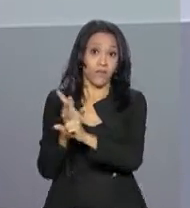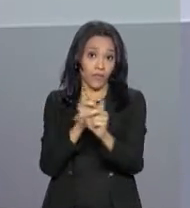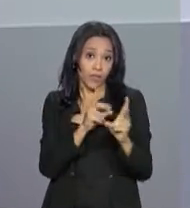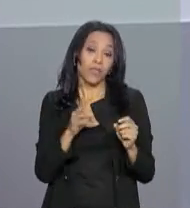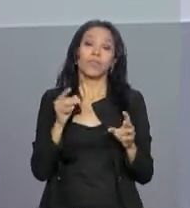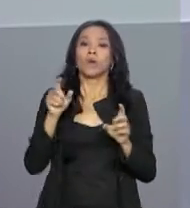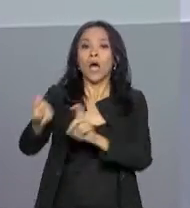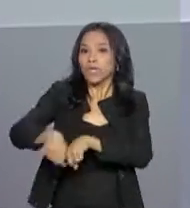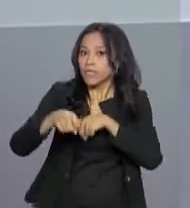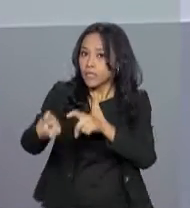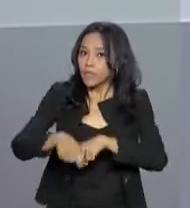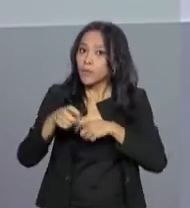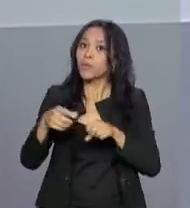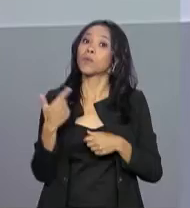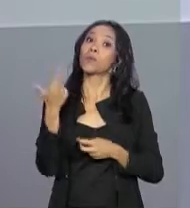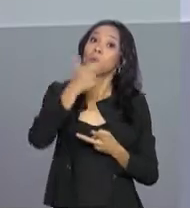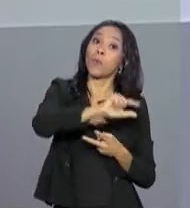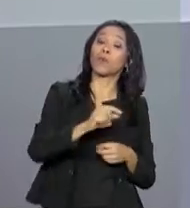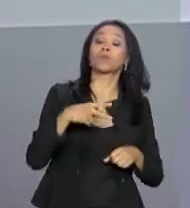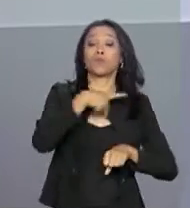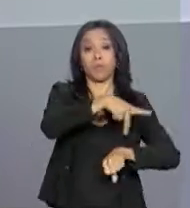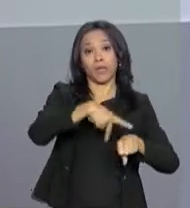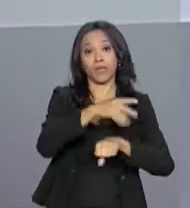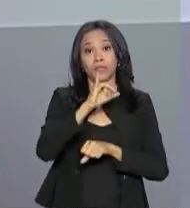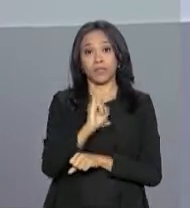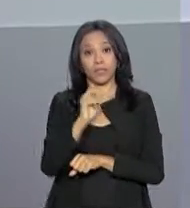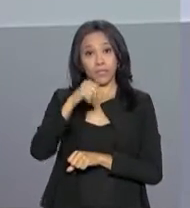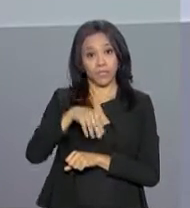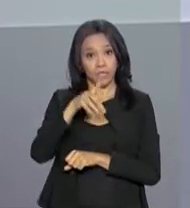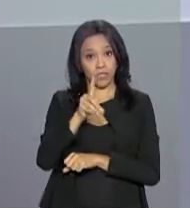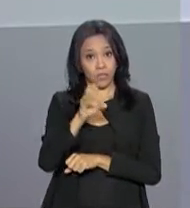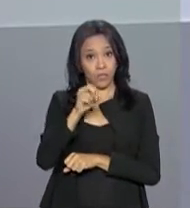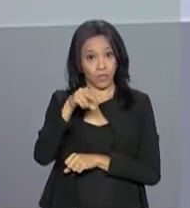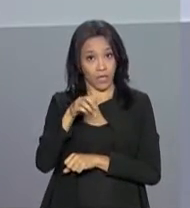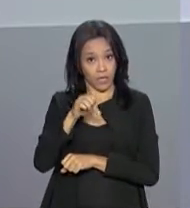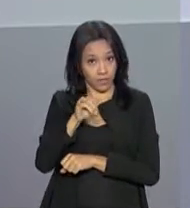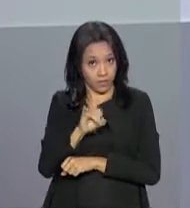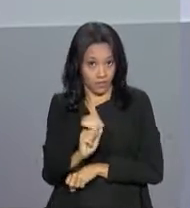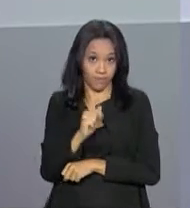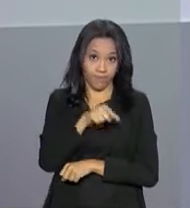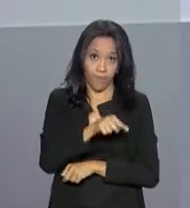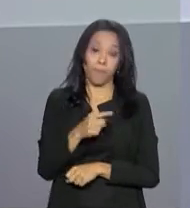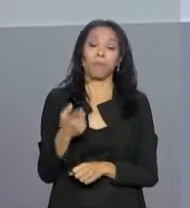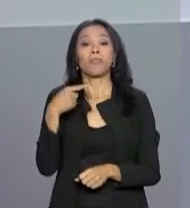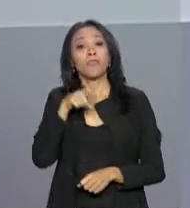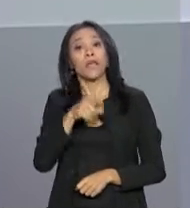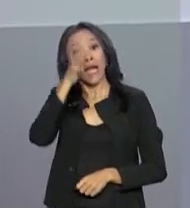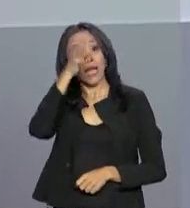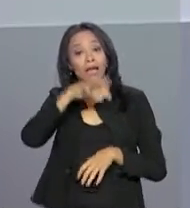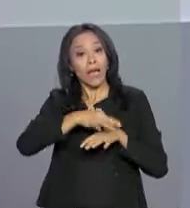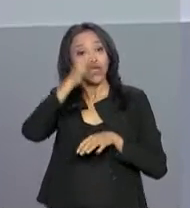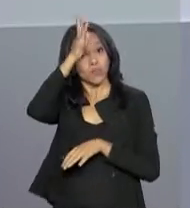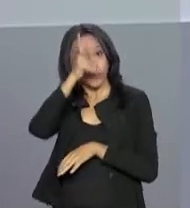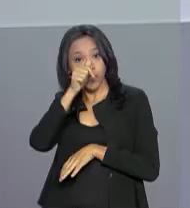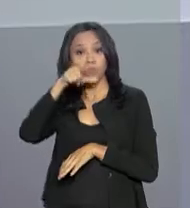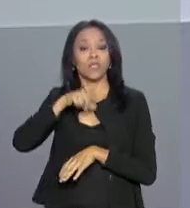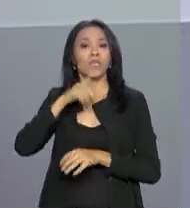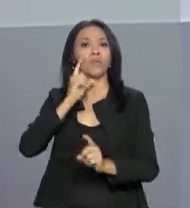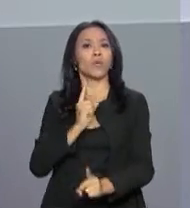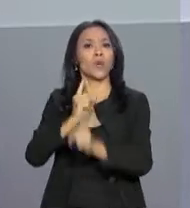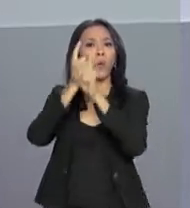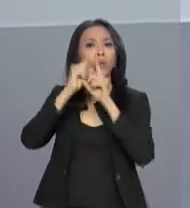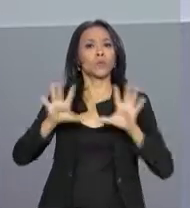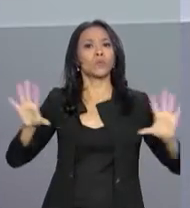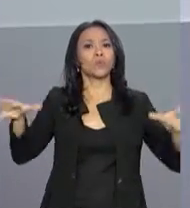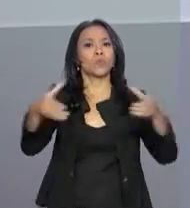produtos agrícolas com a Indonésia, especialmente a carne e o frango. Durante a viagem, houve um encontro com o secretário-geral da Associação